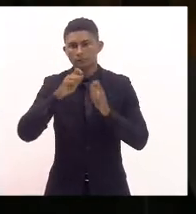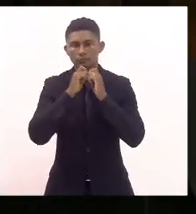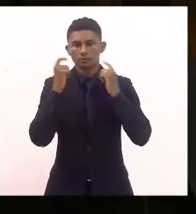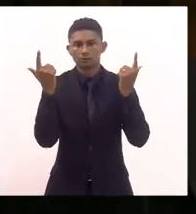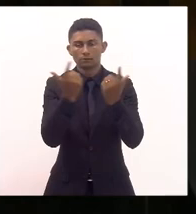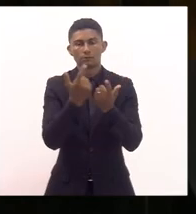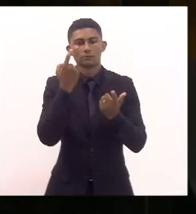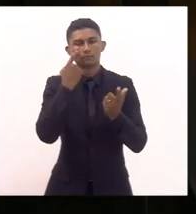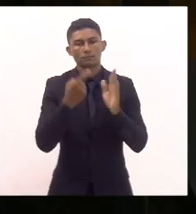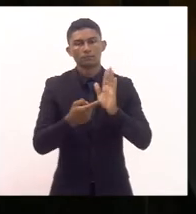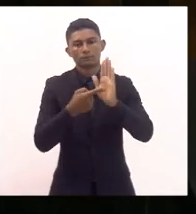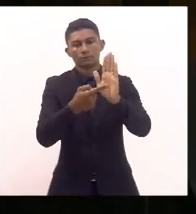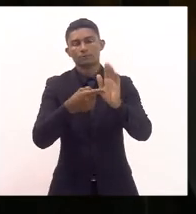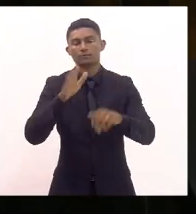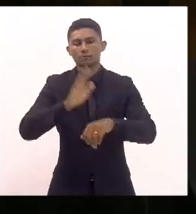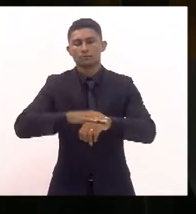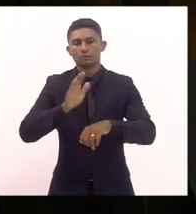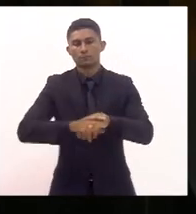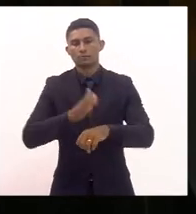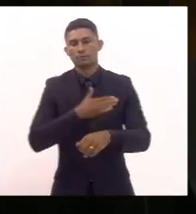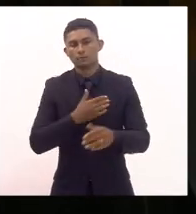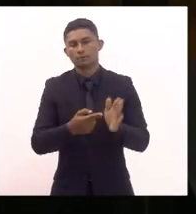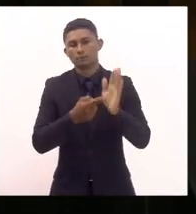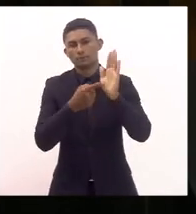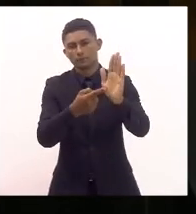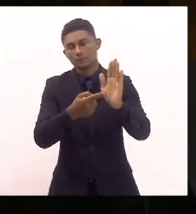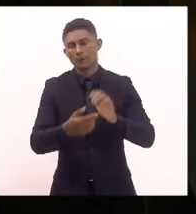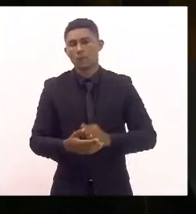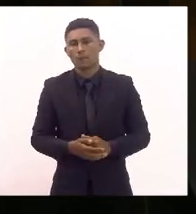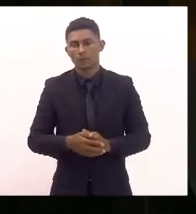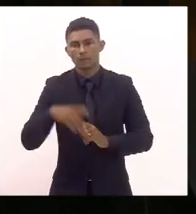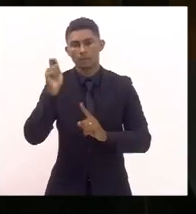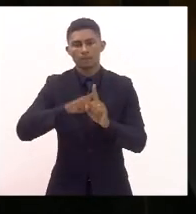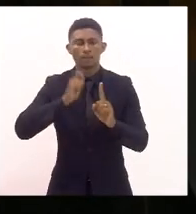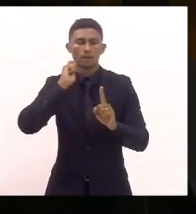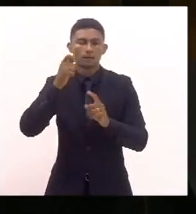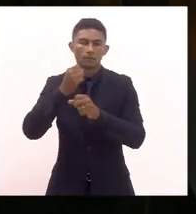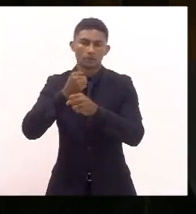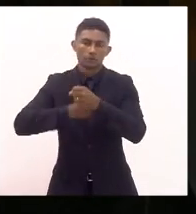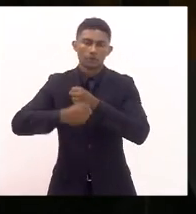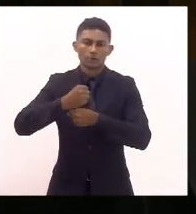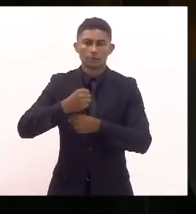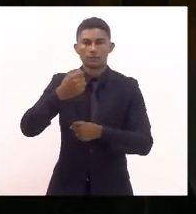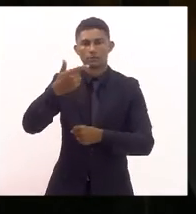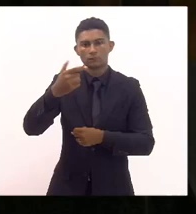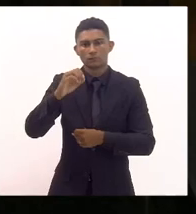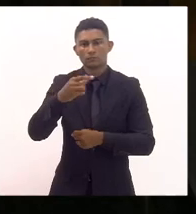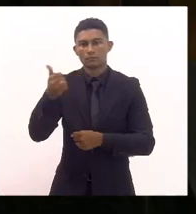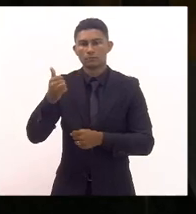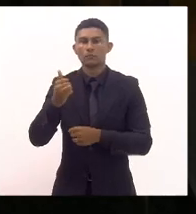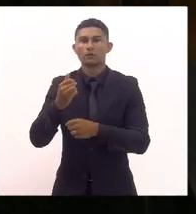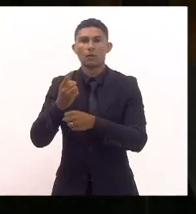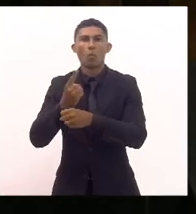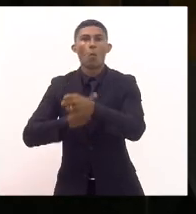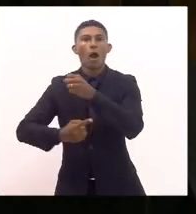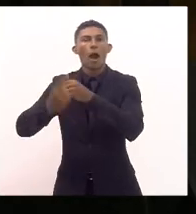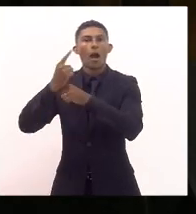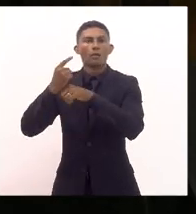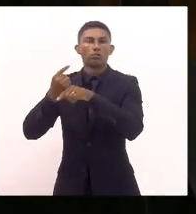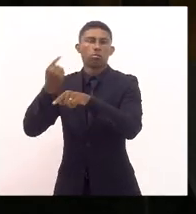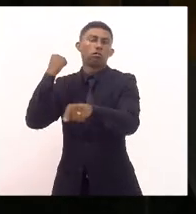daqui em minhas mãos abril de 2021 há mais de um ano atrás